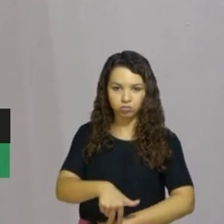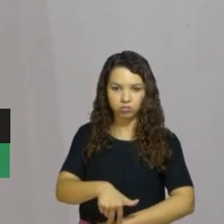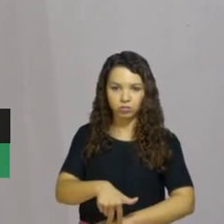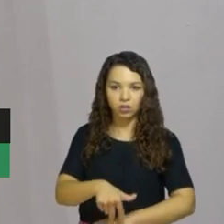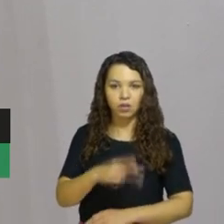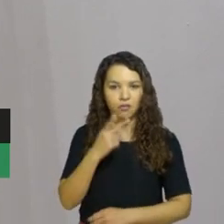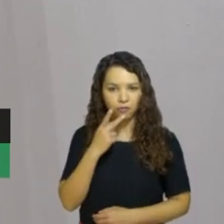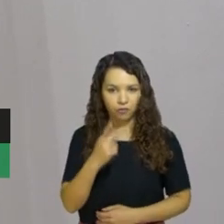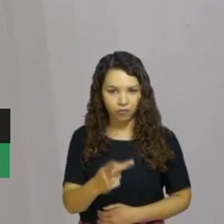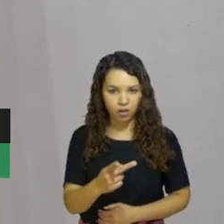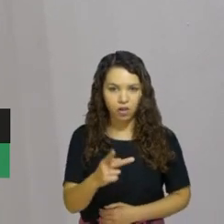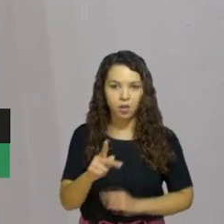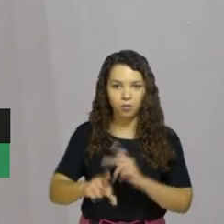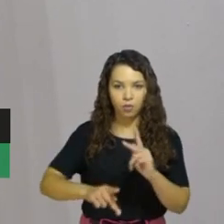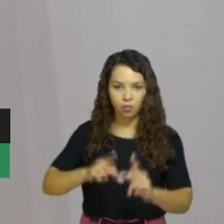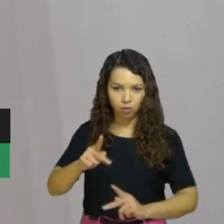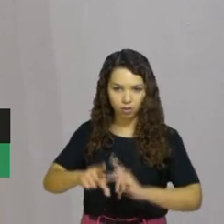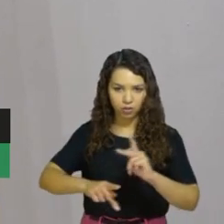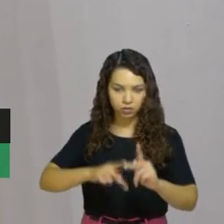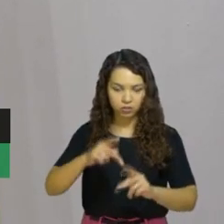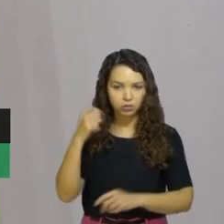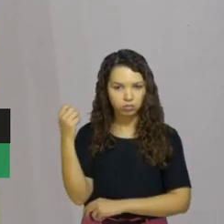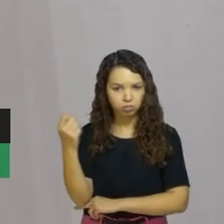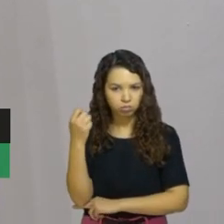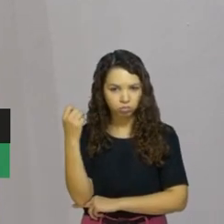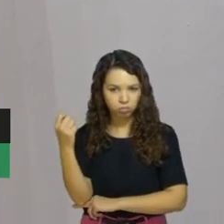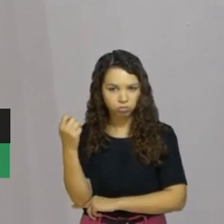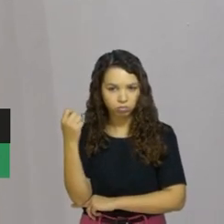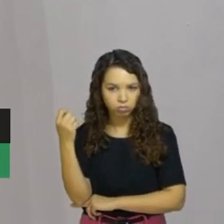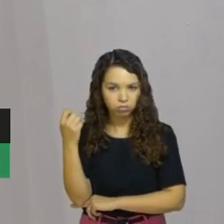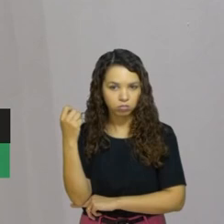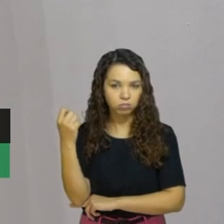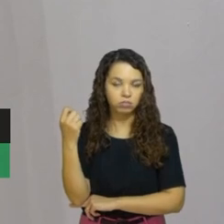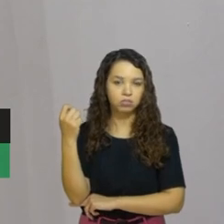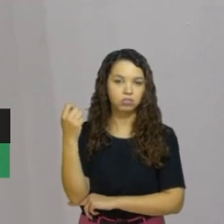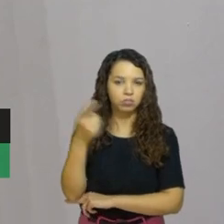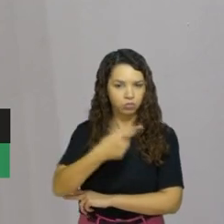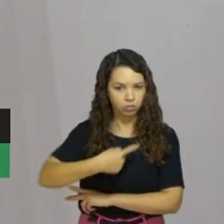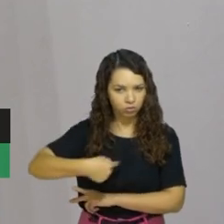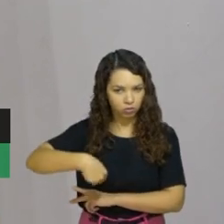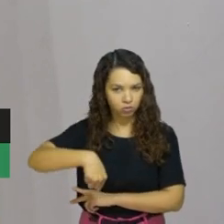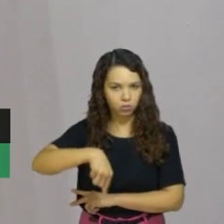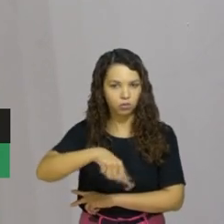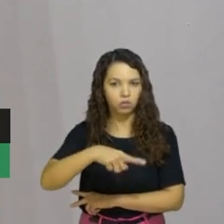dizer ao povo gaúcho: nós somos